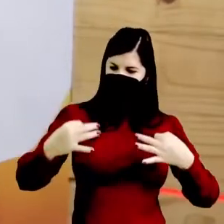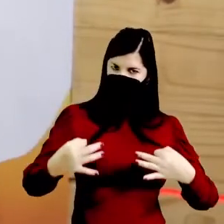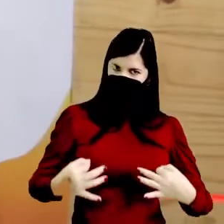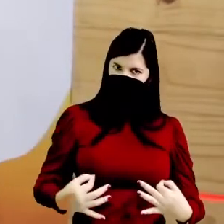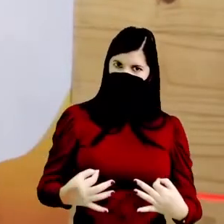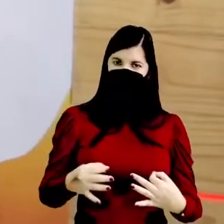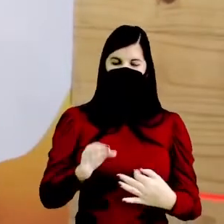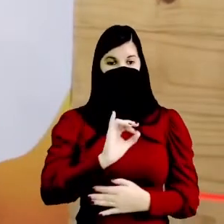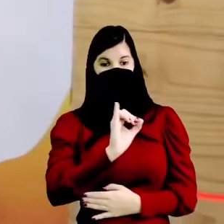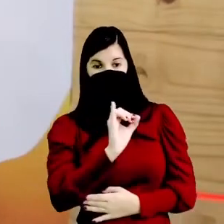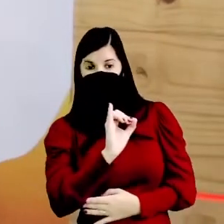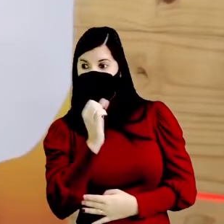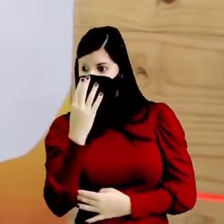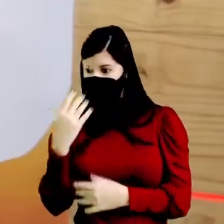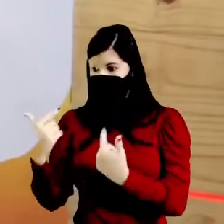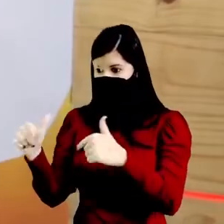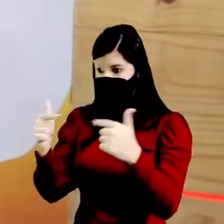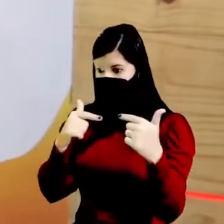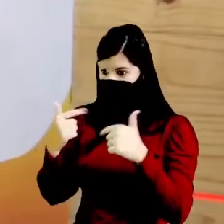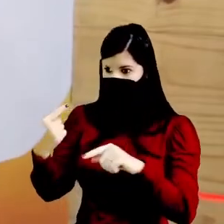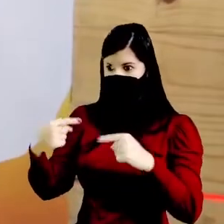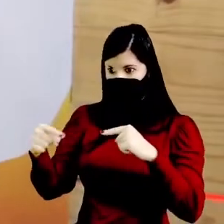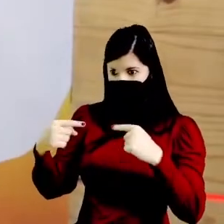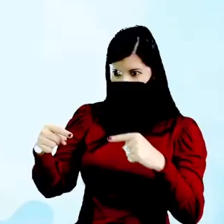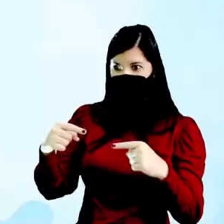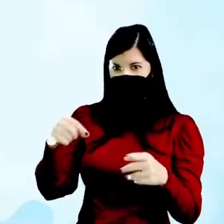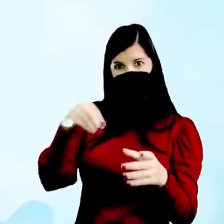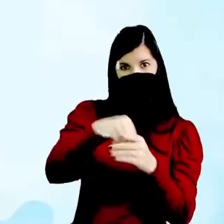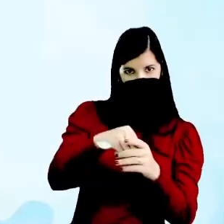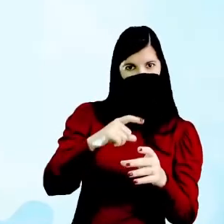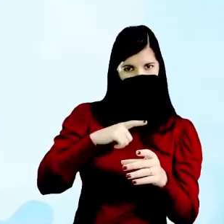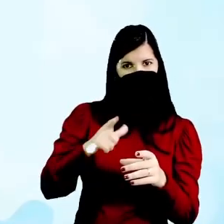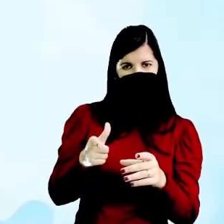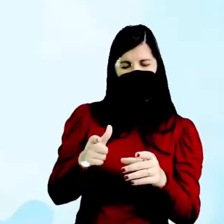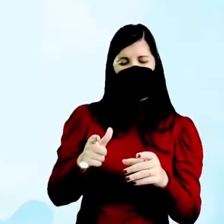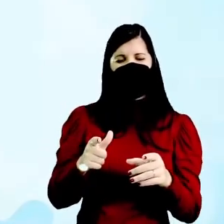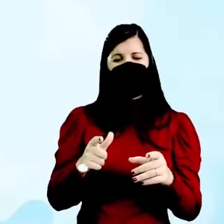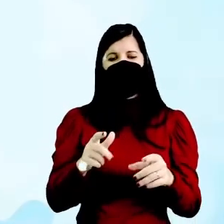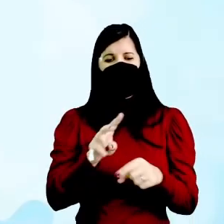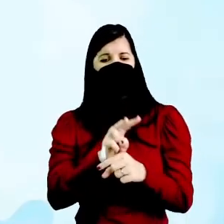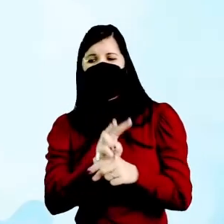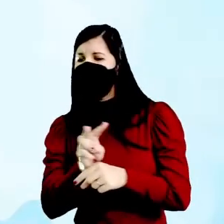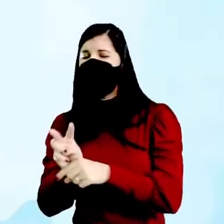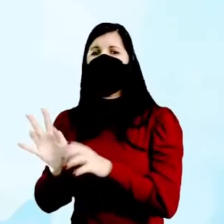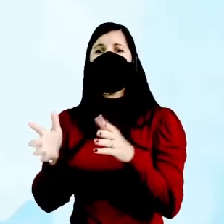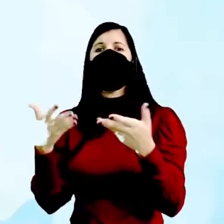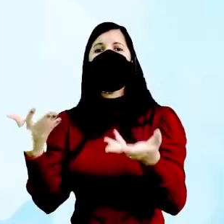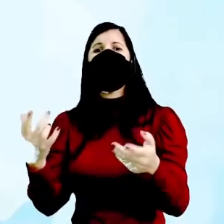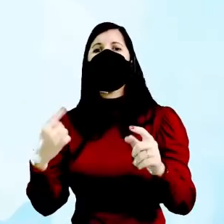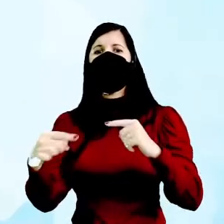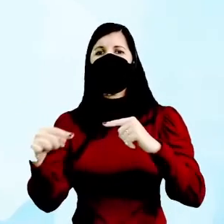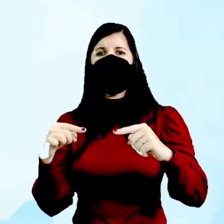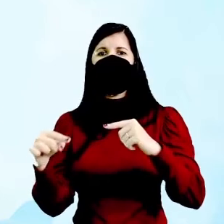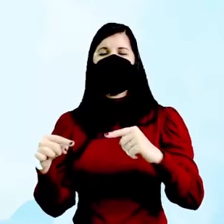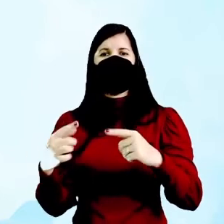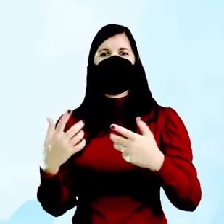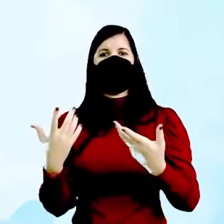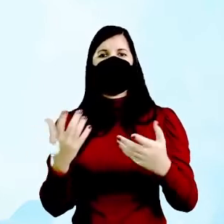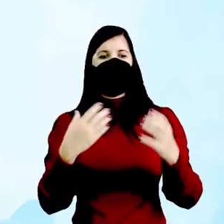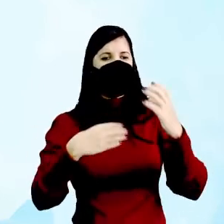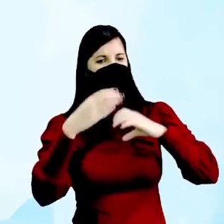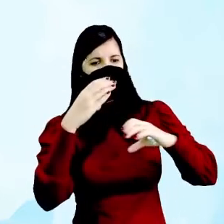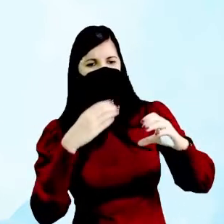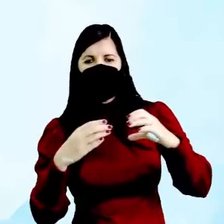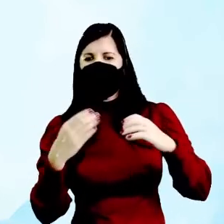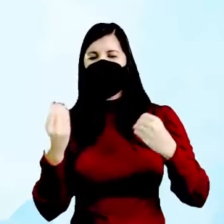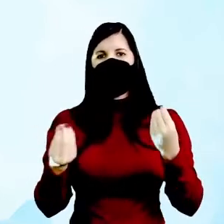lá e chega, olha, vocês trabalham com as políticas internas? Qual é a política interna de preservação? Qual é a política interna de comunicação? Como é